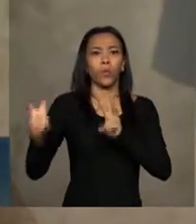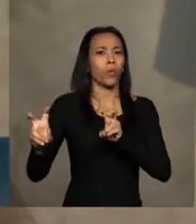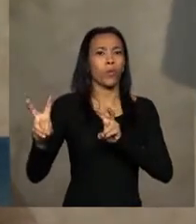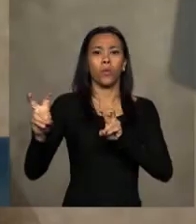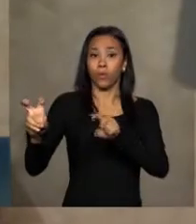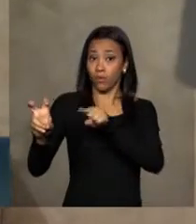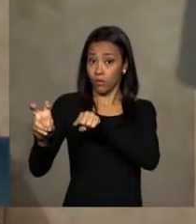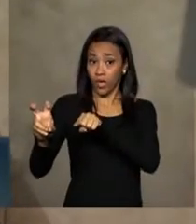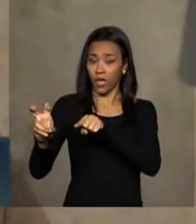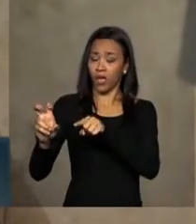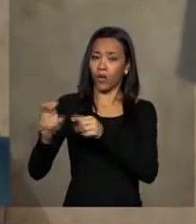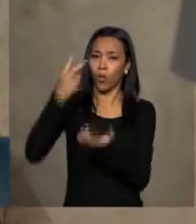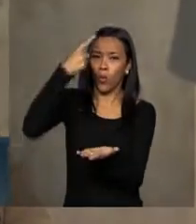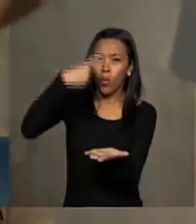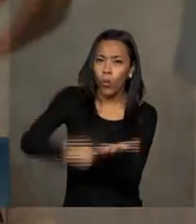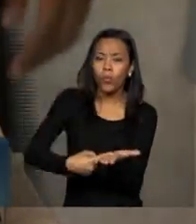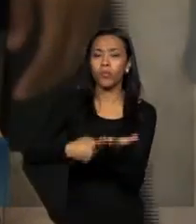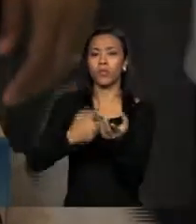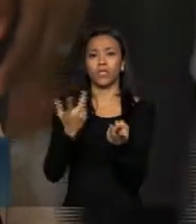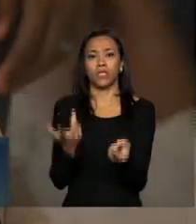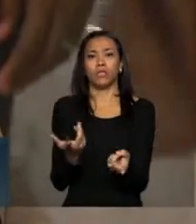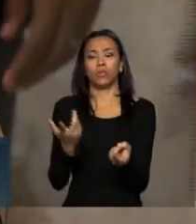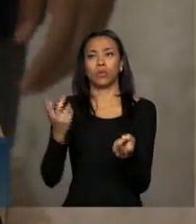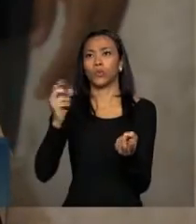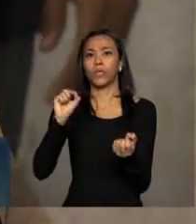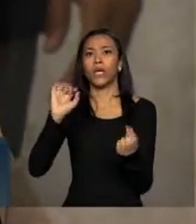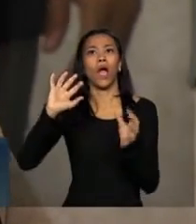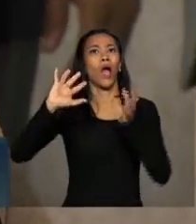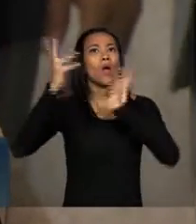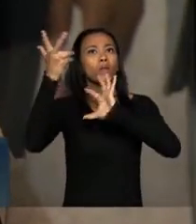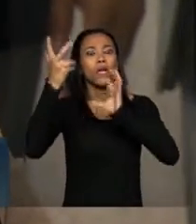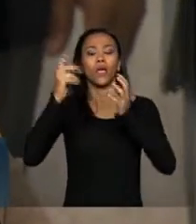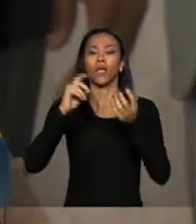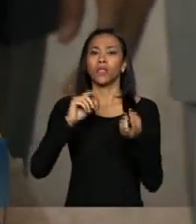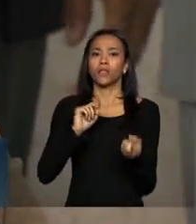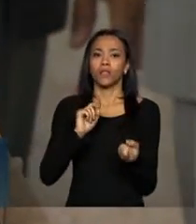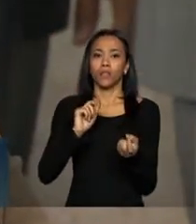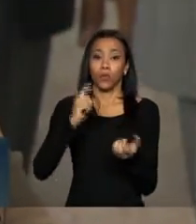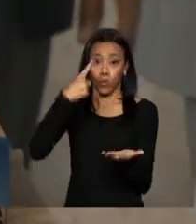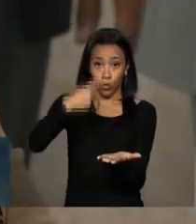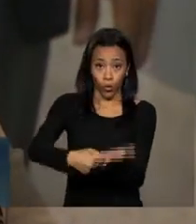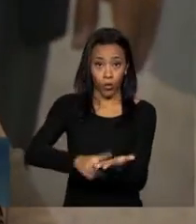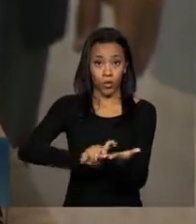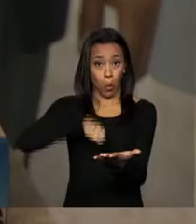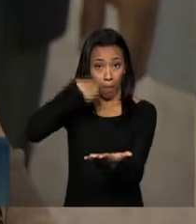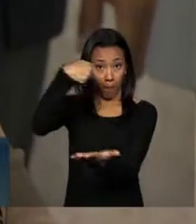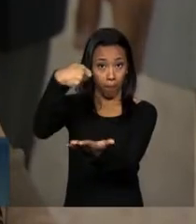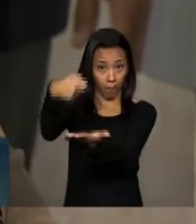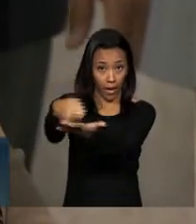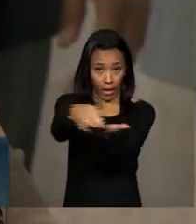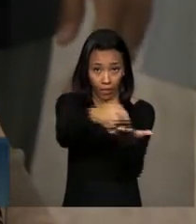de tempestividade e previsibilidade nos pagamentos dos programas,